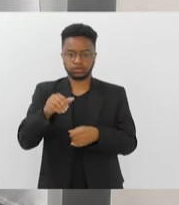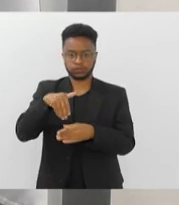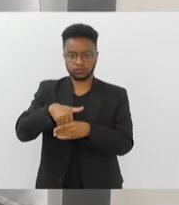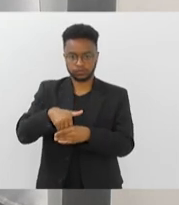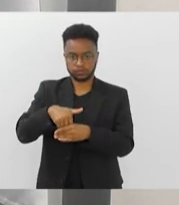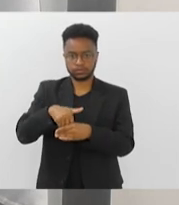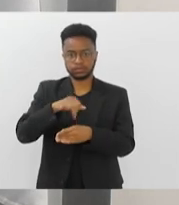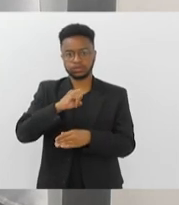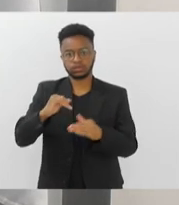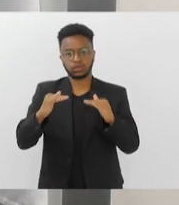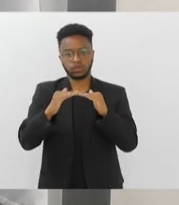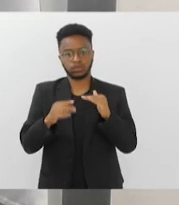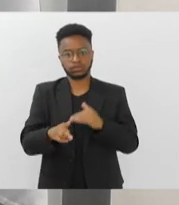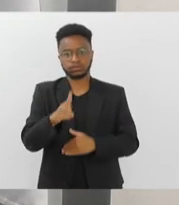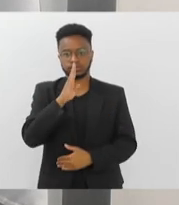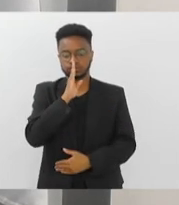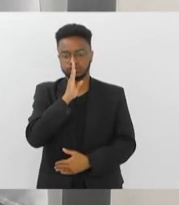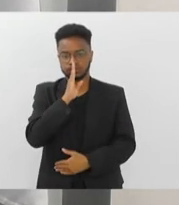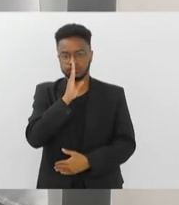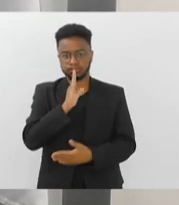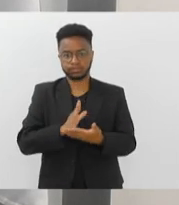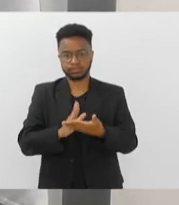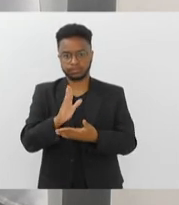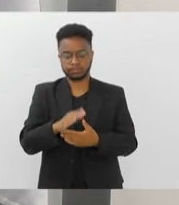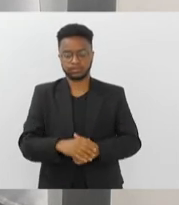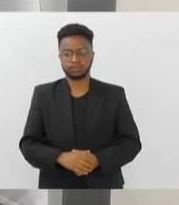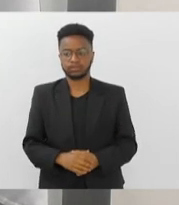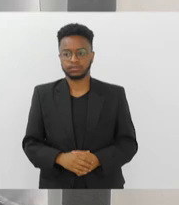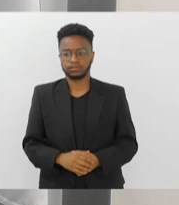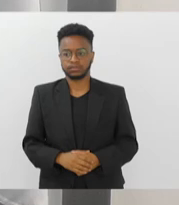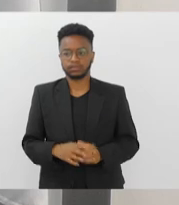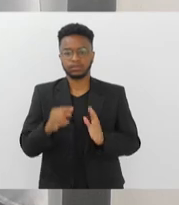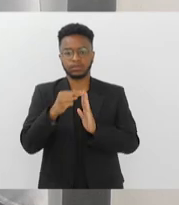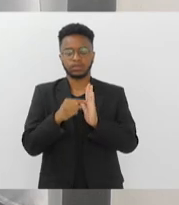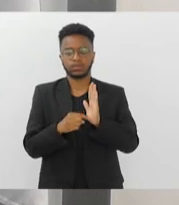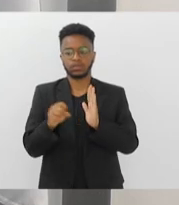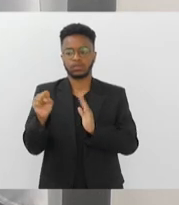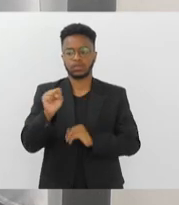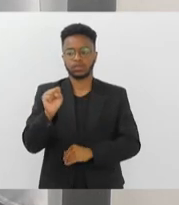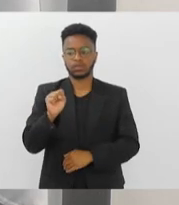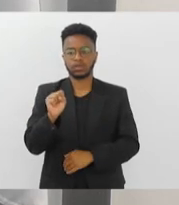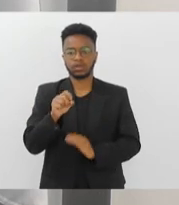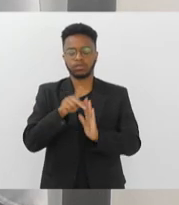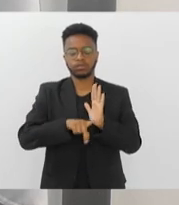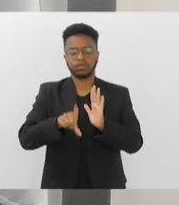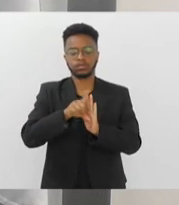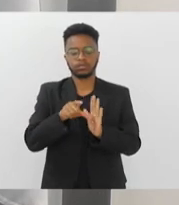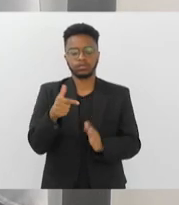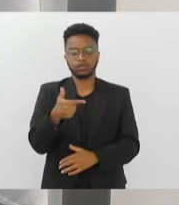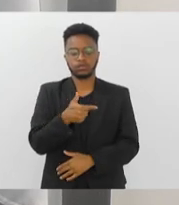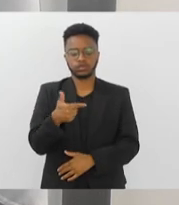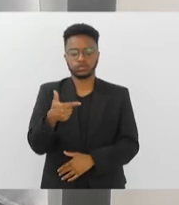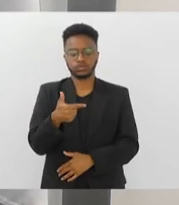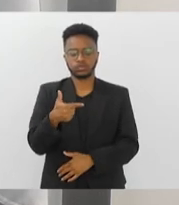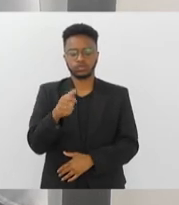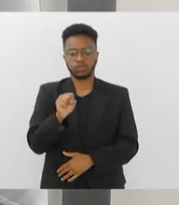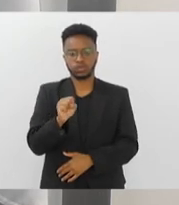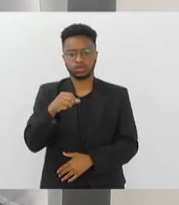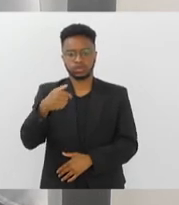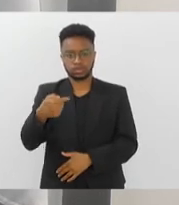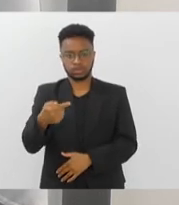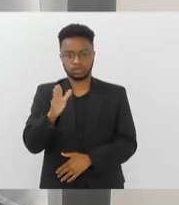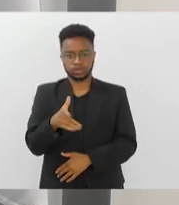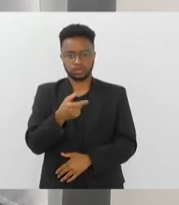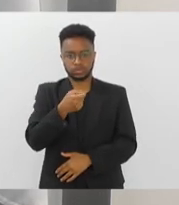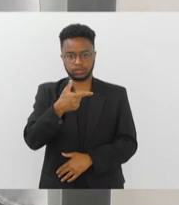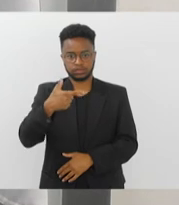votação, senhores que aprovam, permaneçam como estão, aprovado. Item 8 da pauta, projeto de lei 2287 de 2023, de autoria da deputada